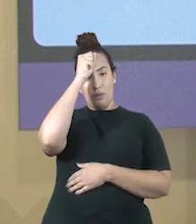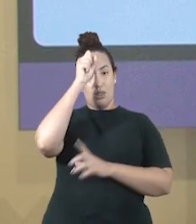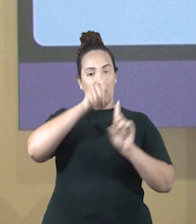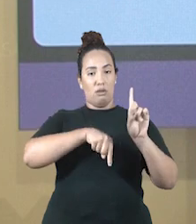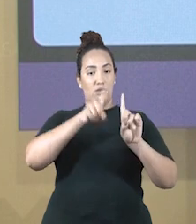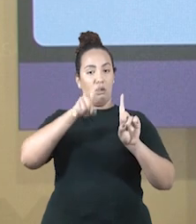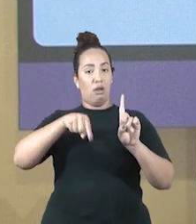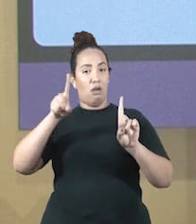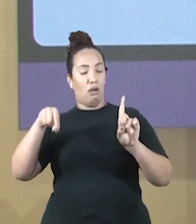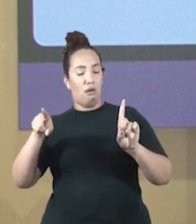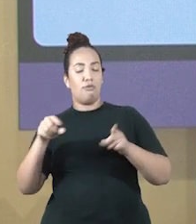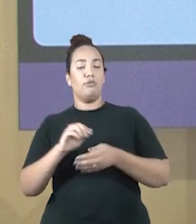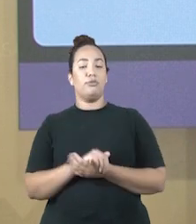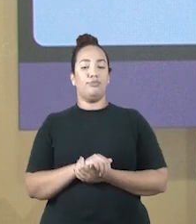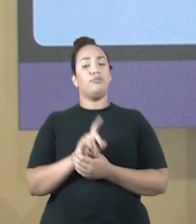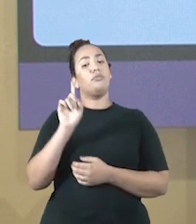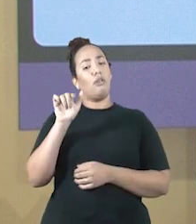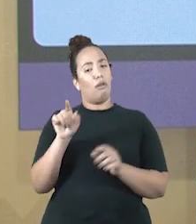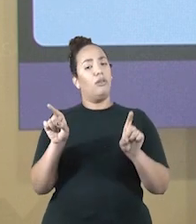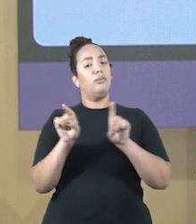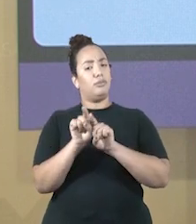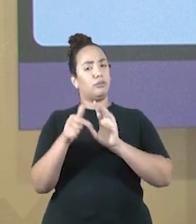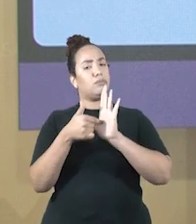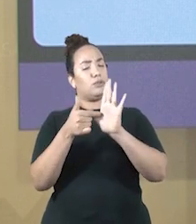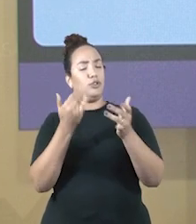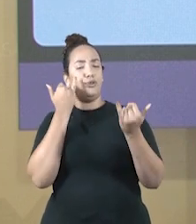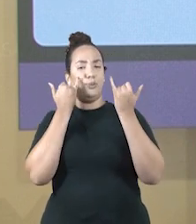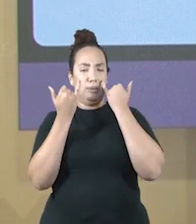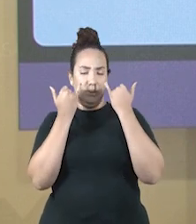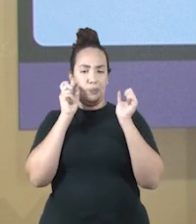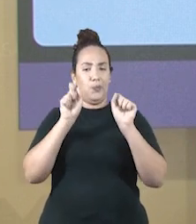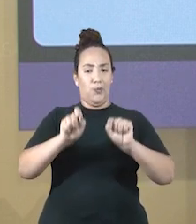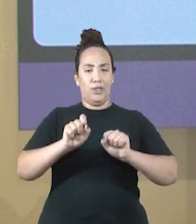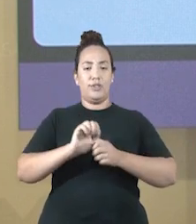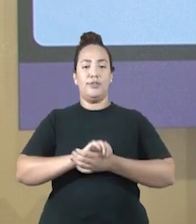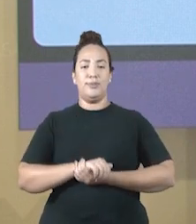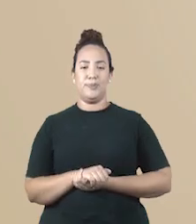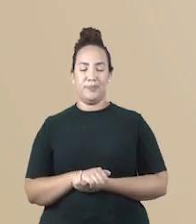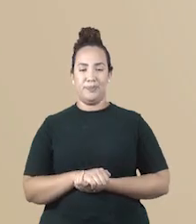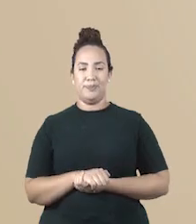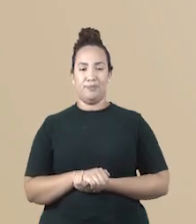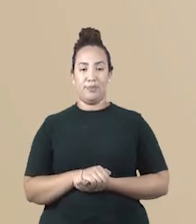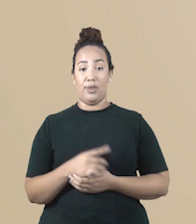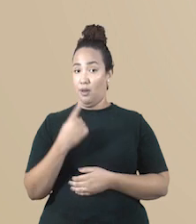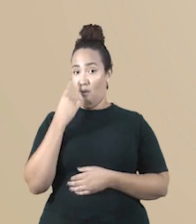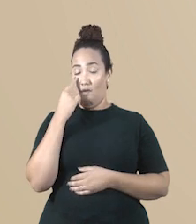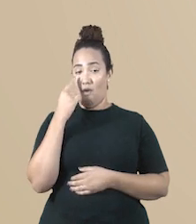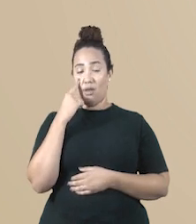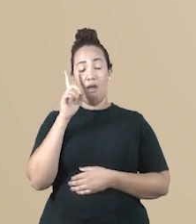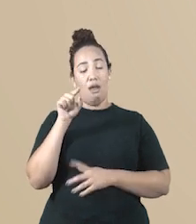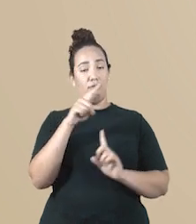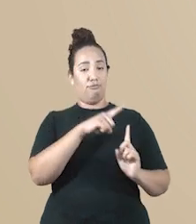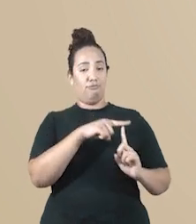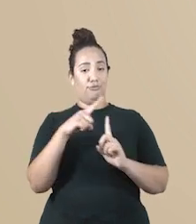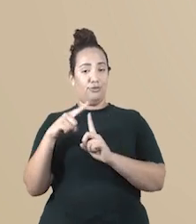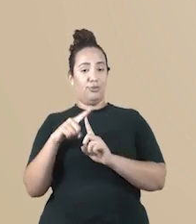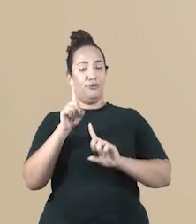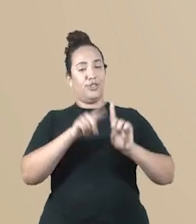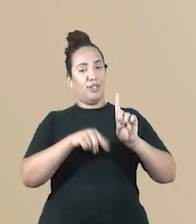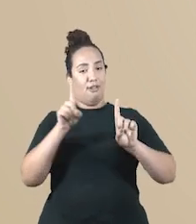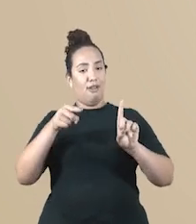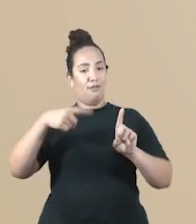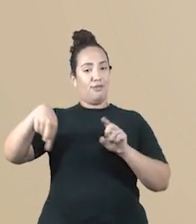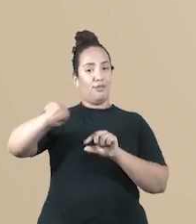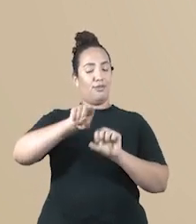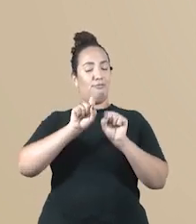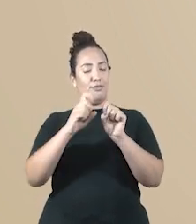nos gráficos, que é uma outra forma de mostrar algumas informações. Esses são alguns tipos de